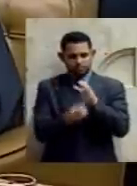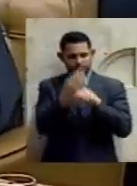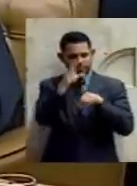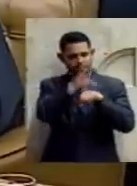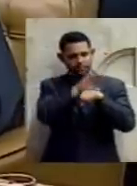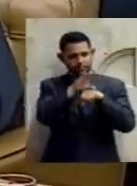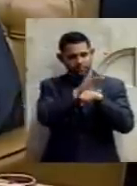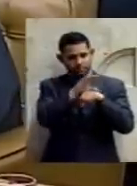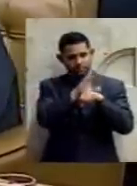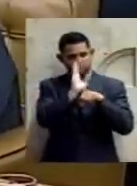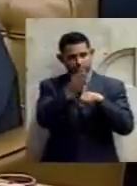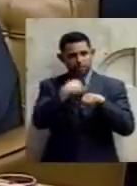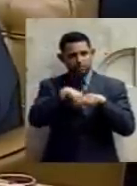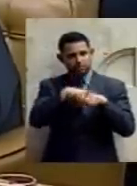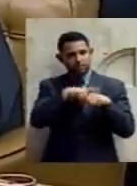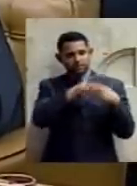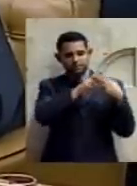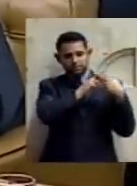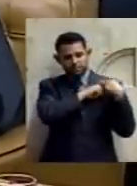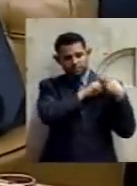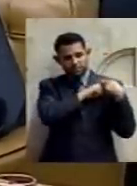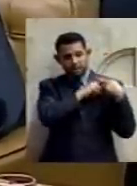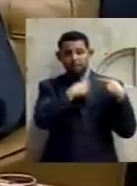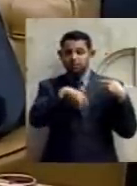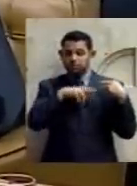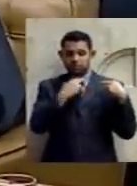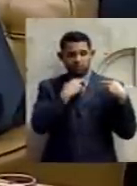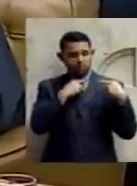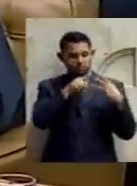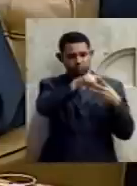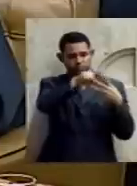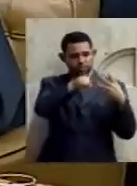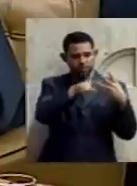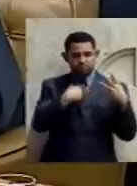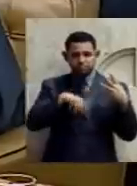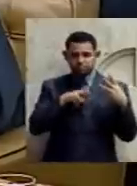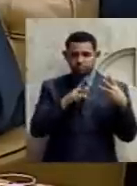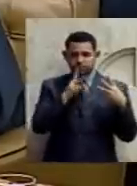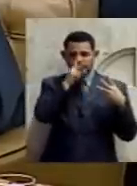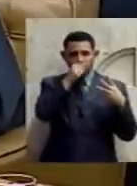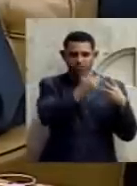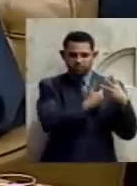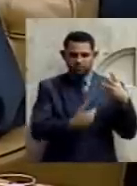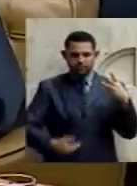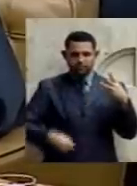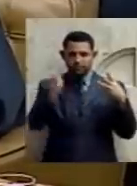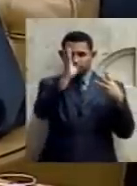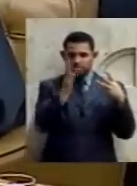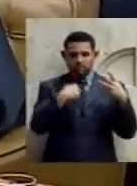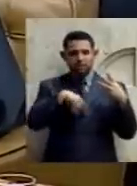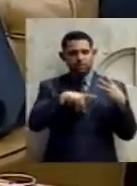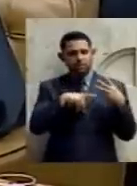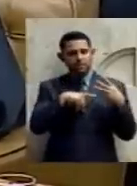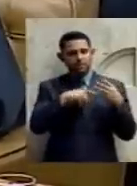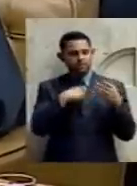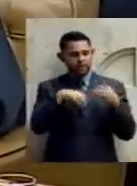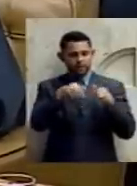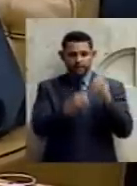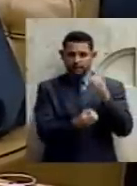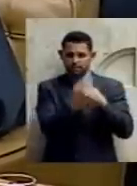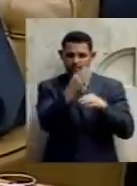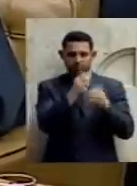sua exegese é a tarefa, não se nega, aos três poderes da República. Entretanto, o povo, ao lavrar a Carta